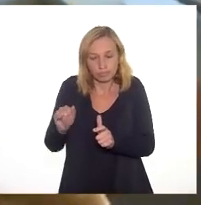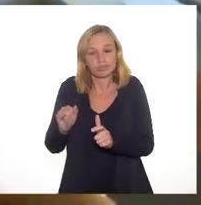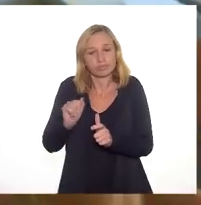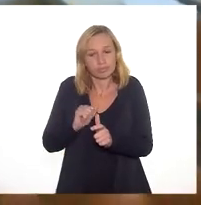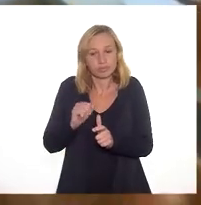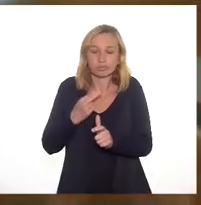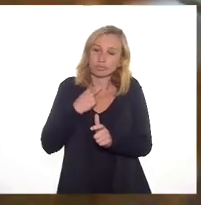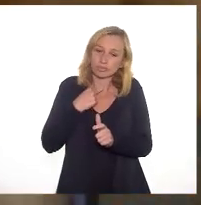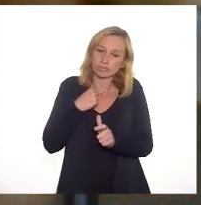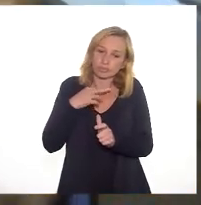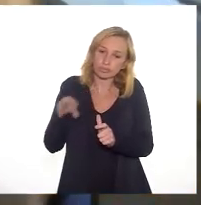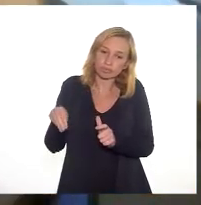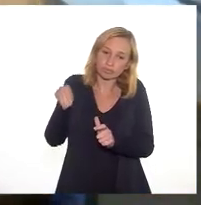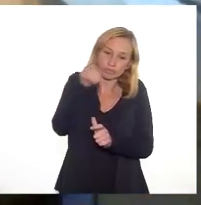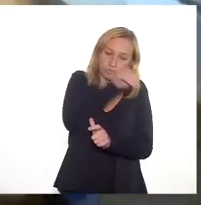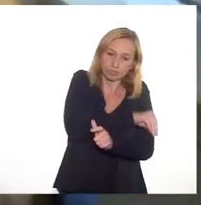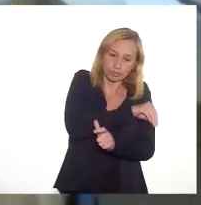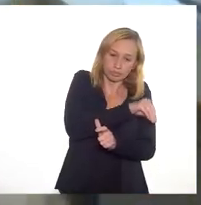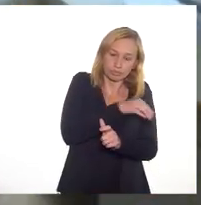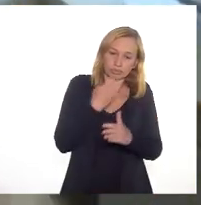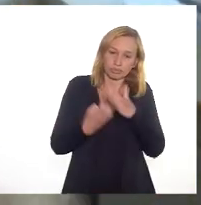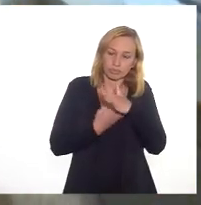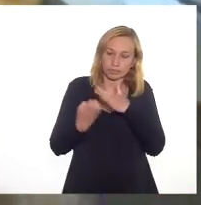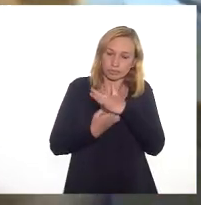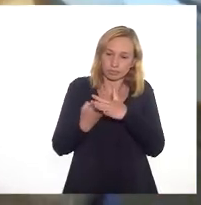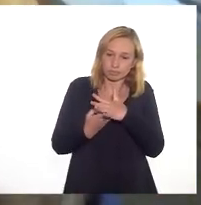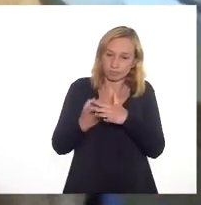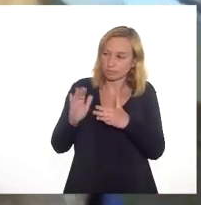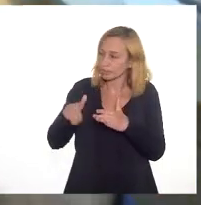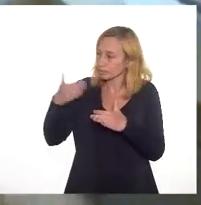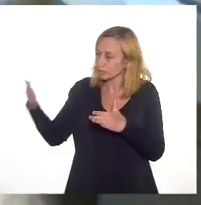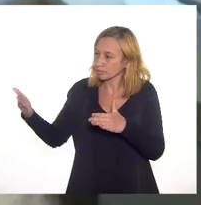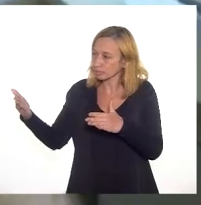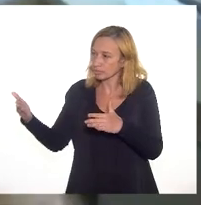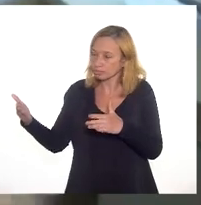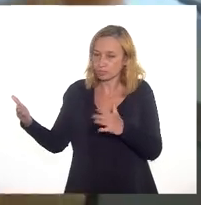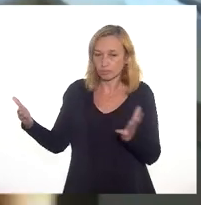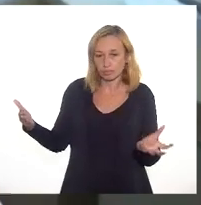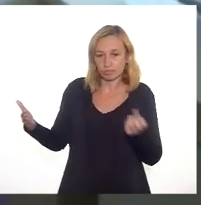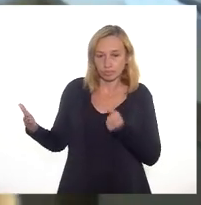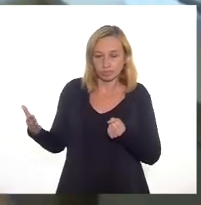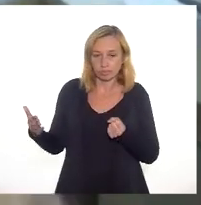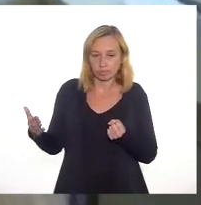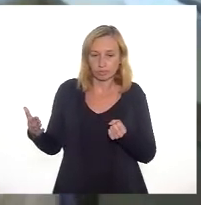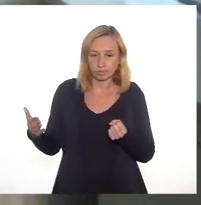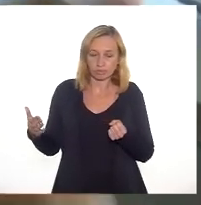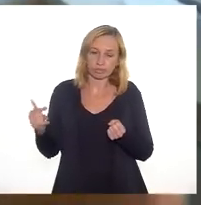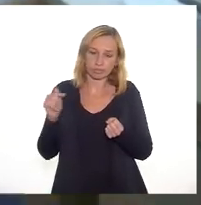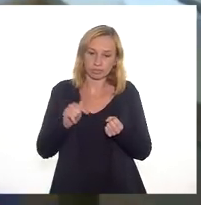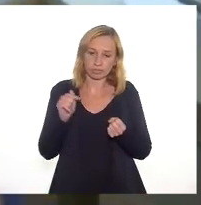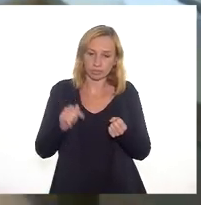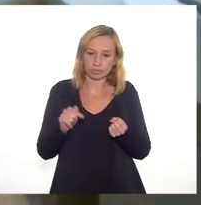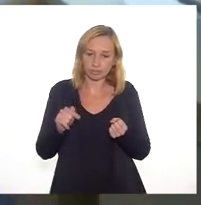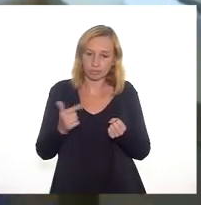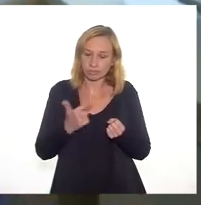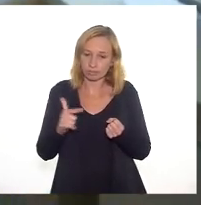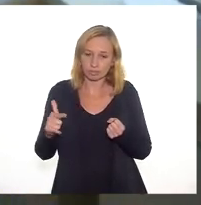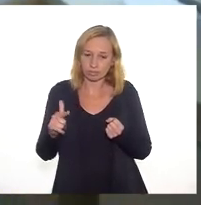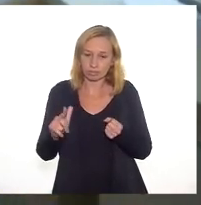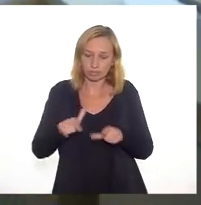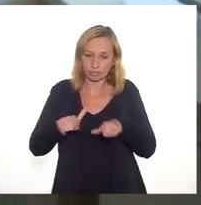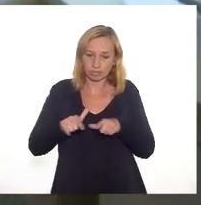pode é você trazer empresas de fora com a alíquota daqui que não esteja operando